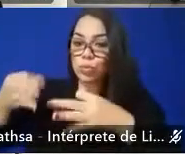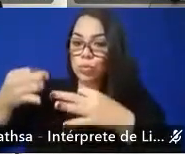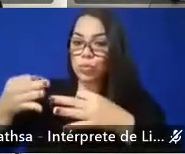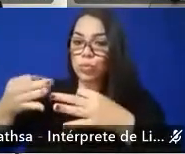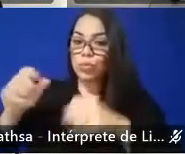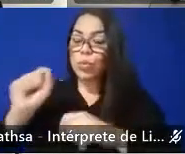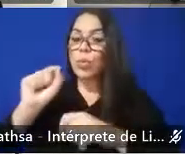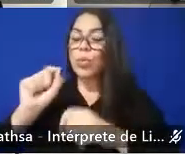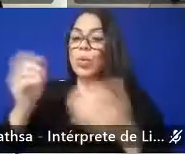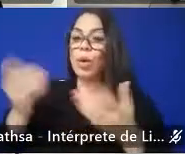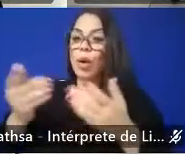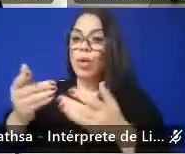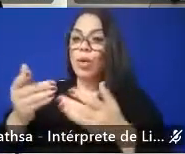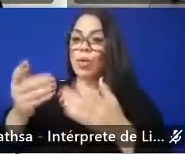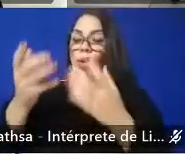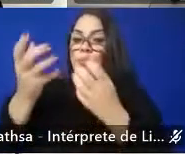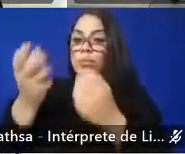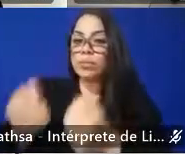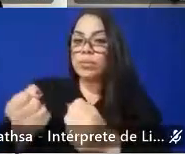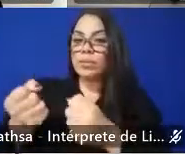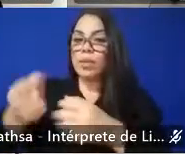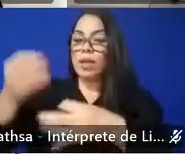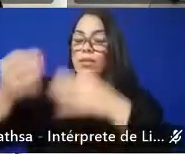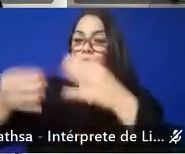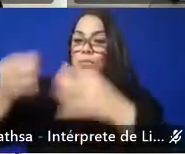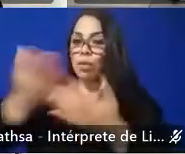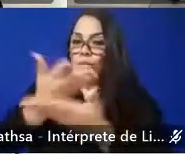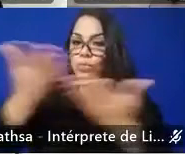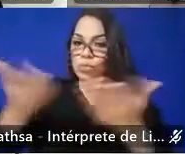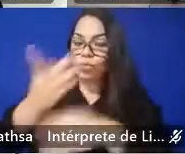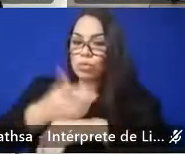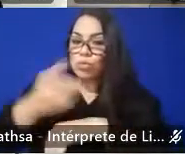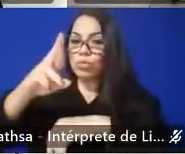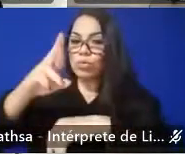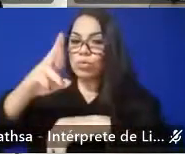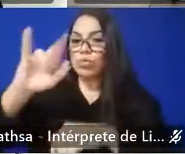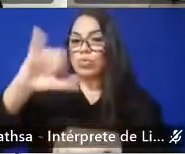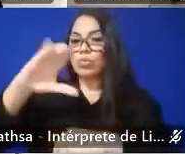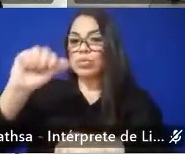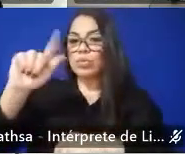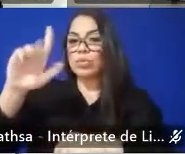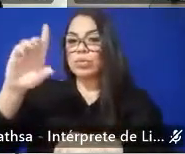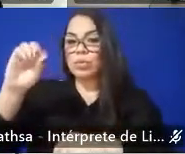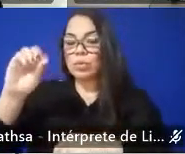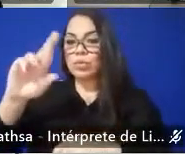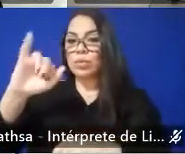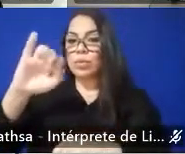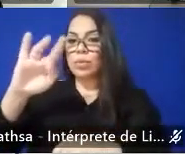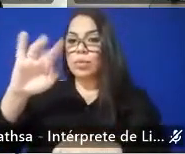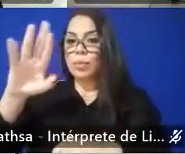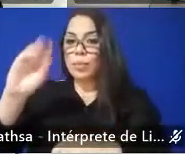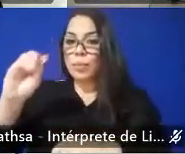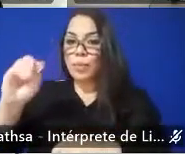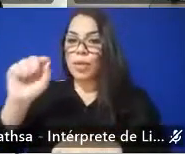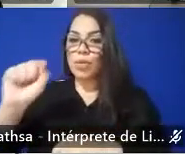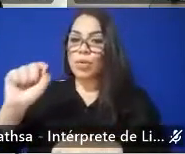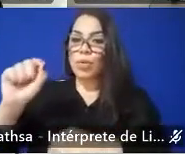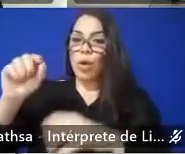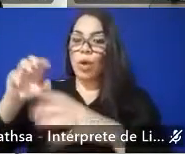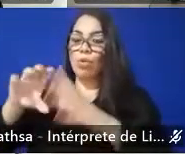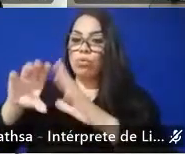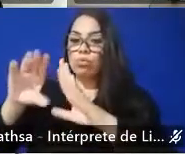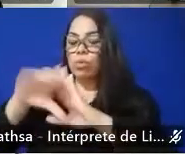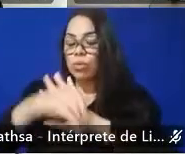Posse ao Excelentíssimo Senhor Doutor Ricardo Ribeiro Martins o cargo de corregedor-geral do Ministério Público